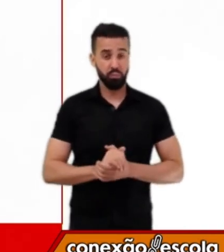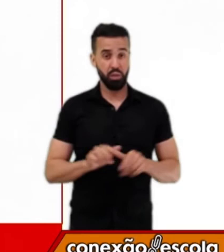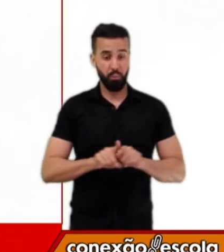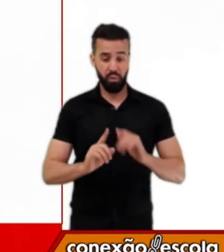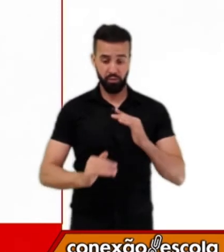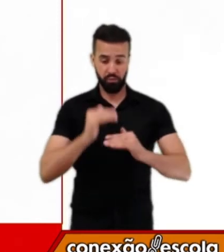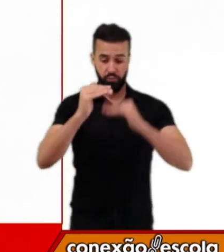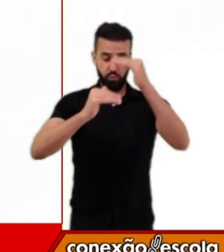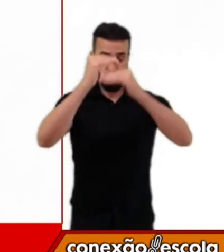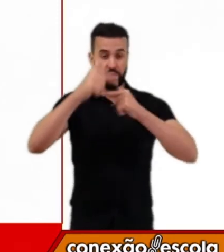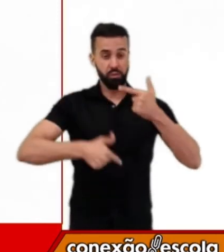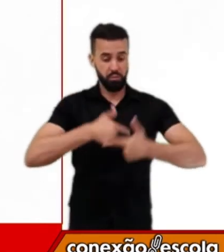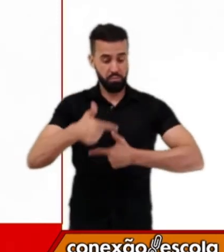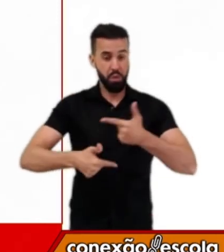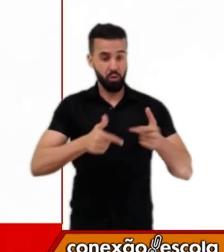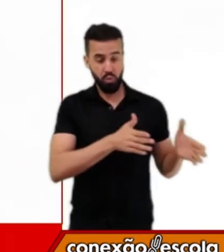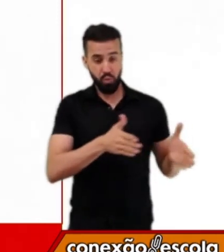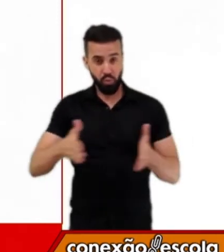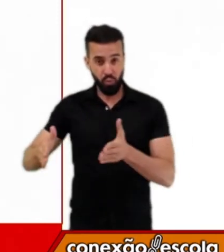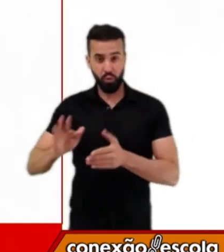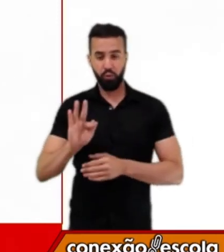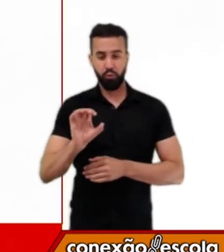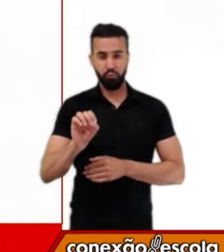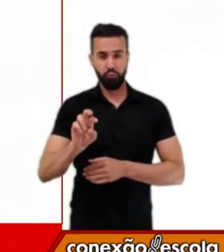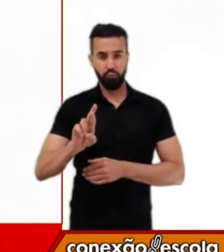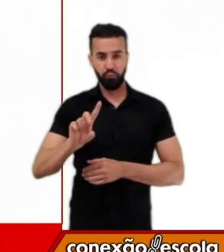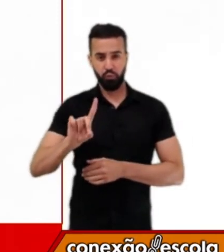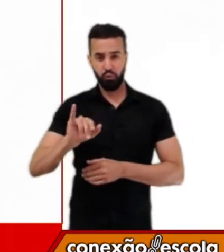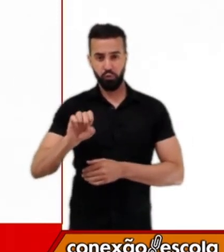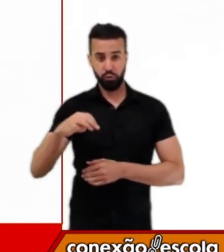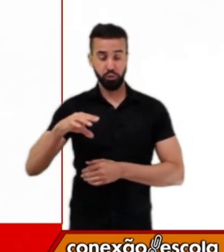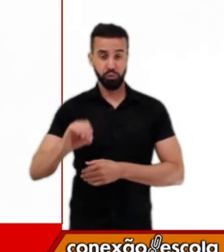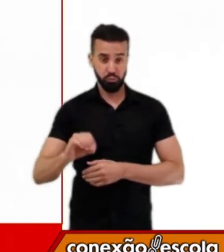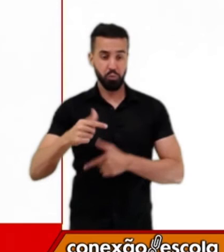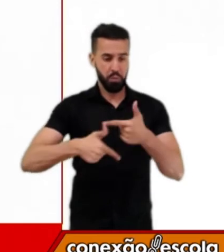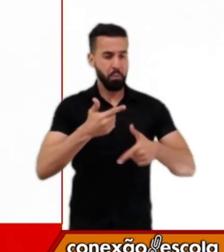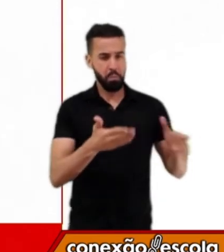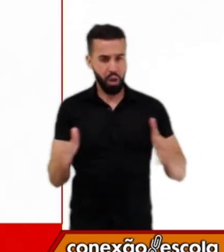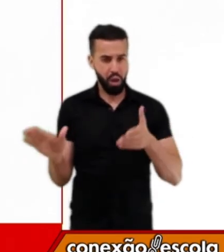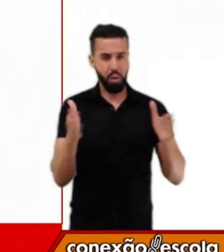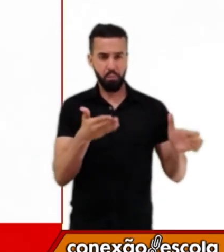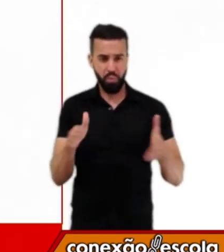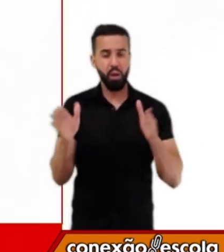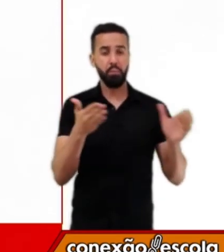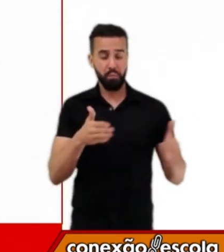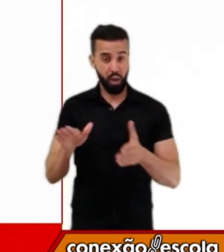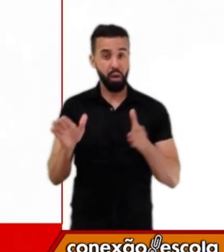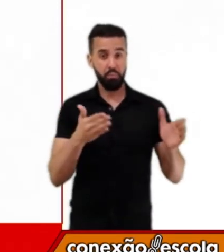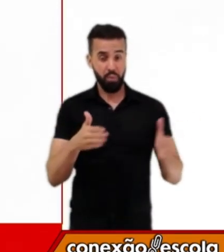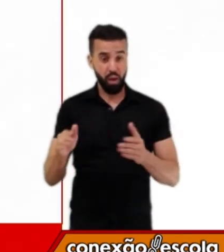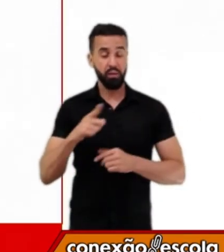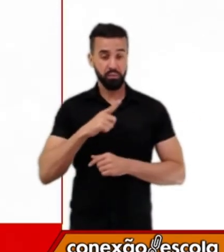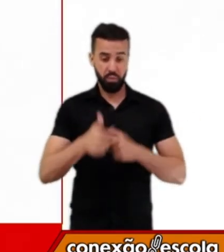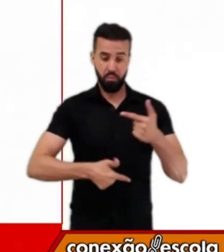produção em série. Nós temos aí o Fordismo com o Taylorismo com a produção em série, e em seguida o Fordismo ele apresenta